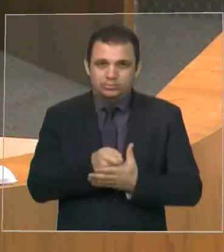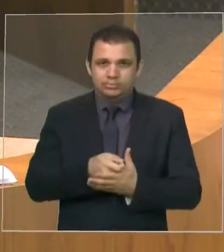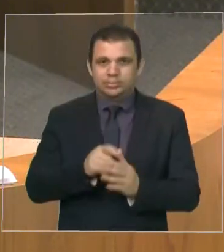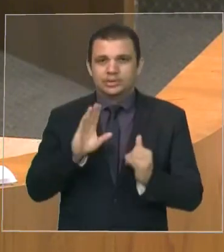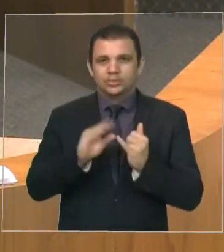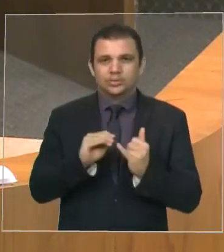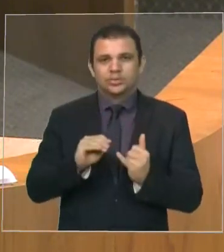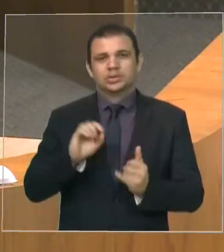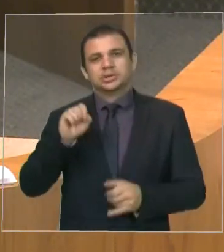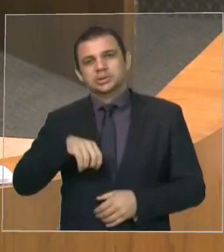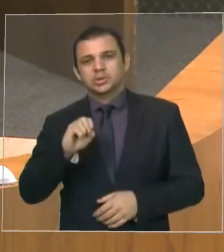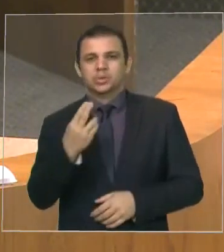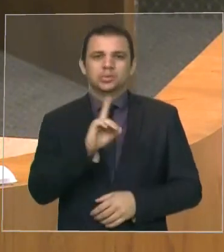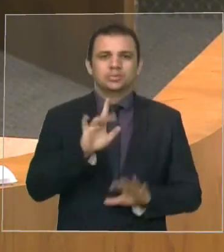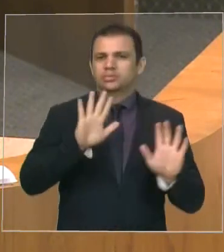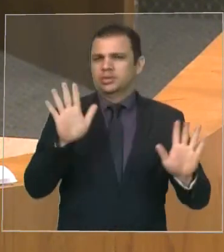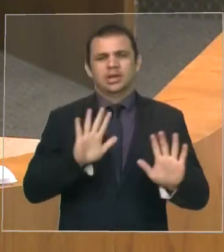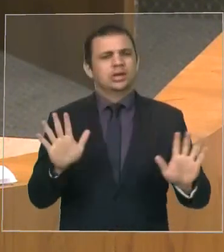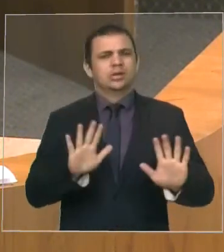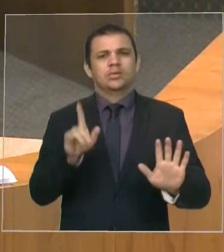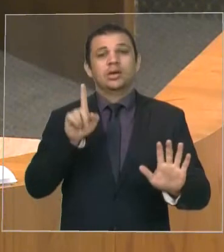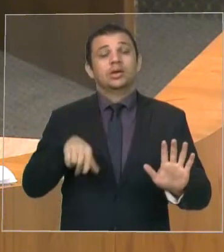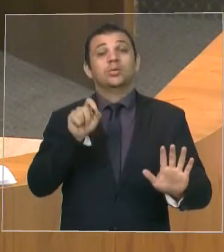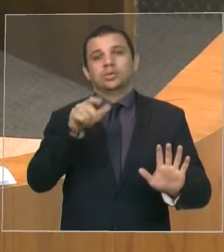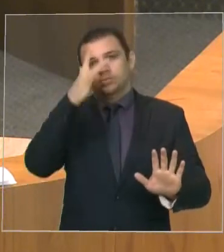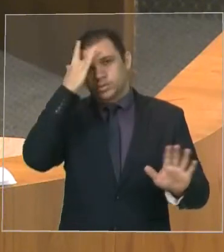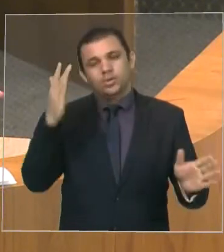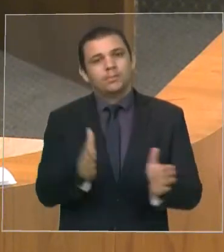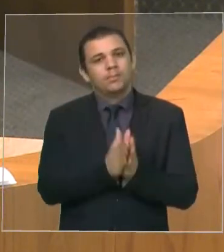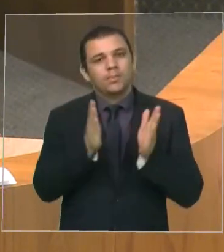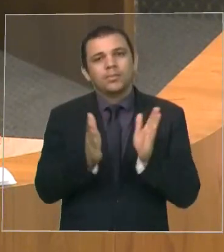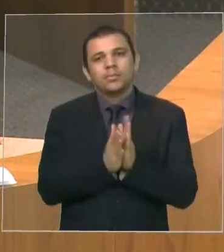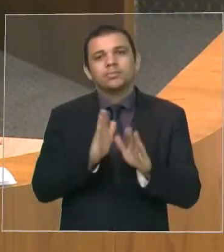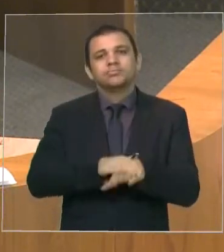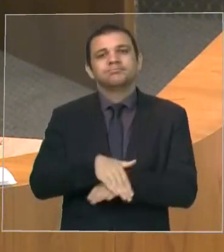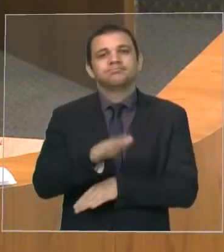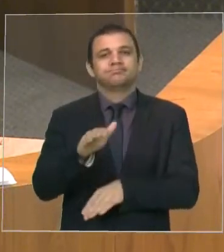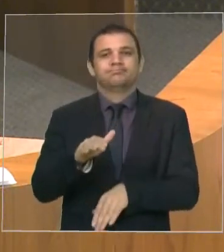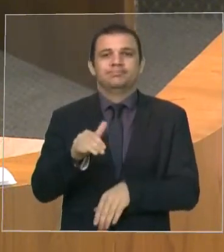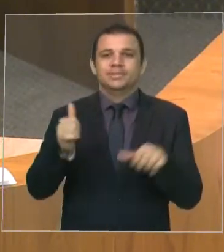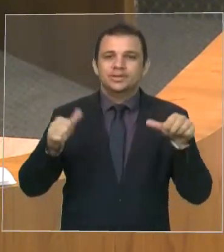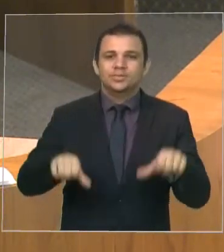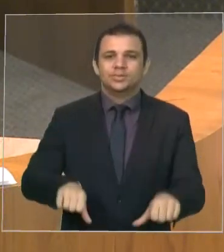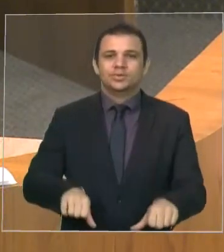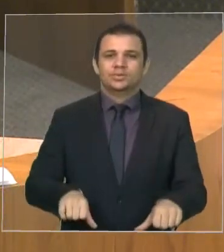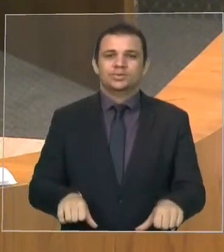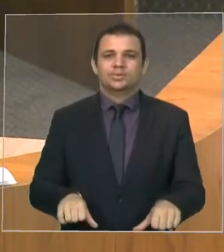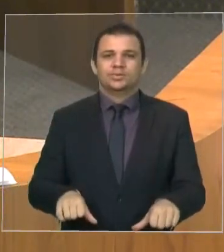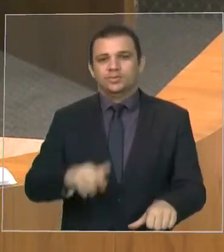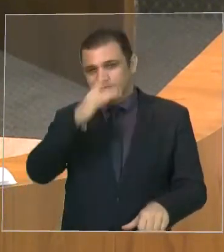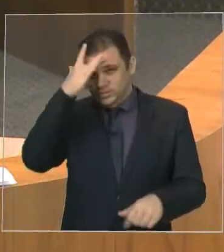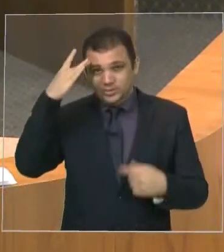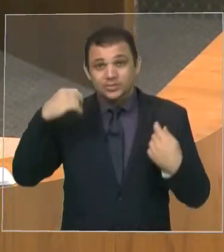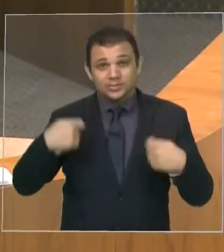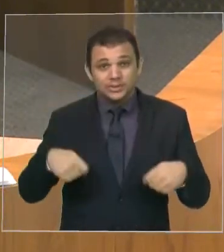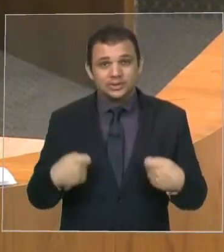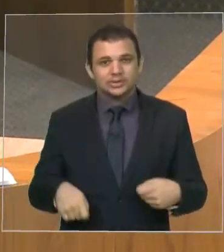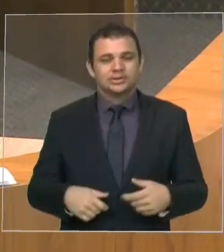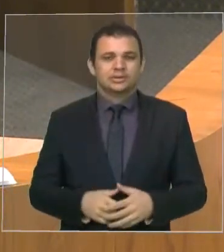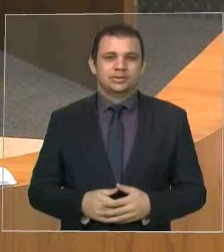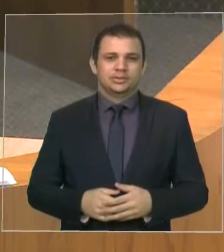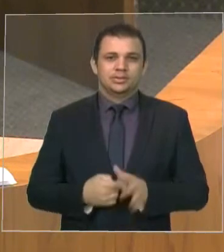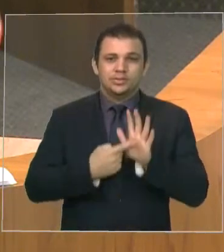de defender os mais pobres, os mais carentes, aqueles que precisam, e mostrar, sim, que o Estado